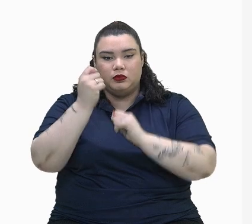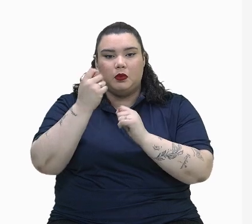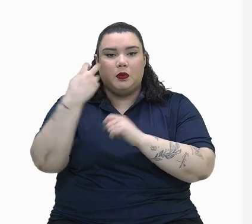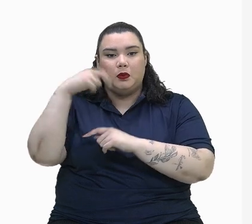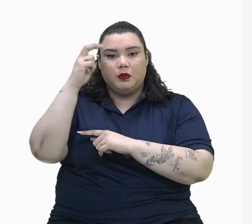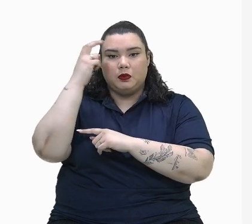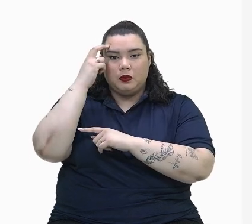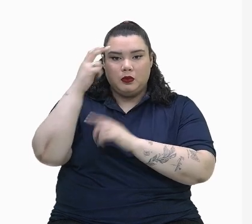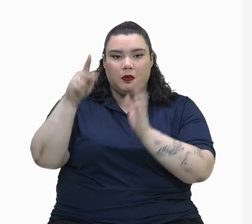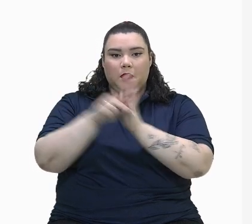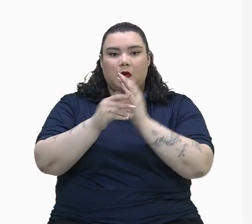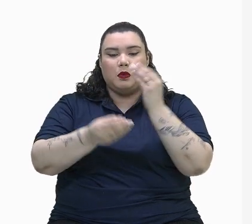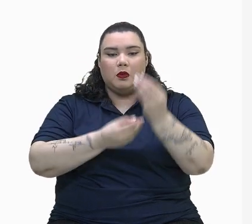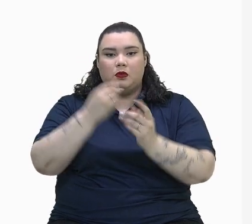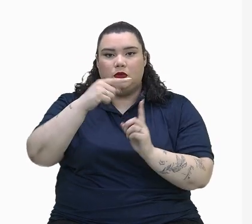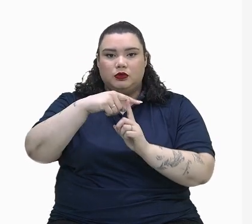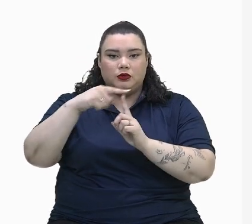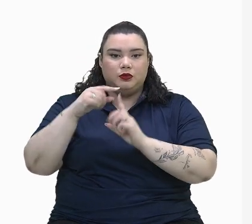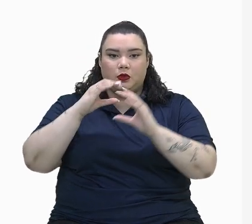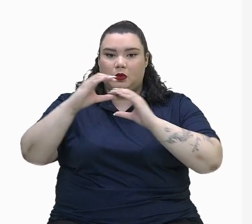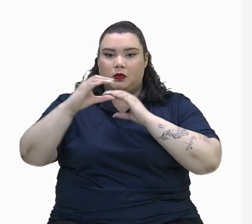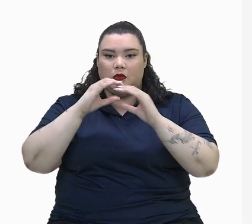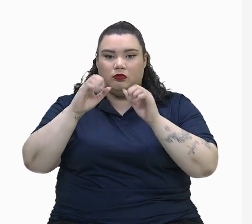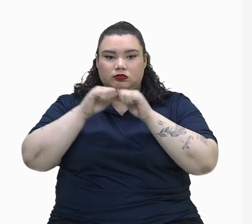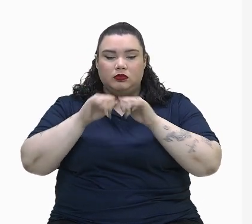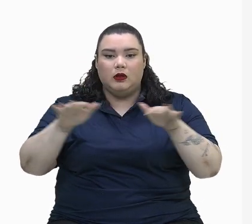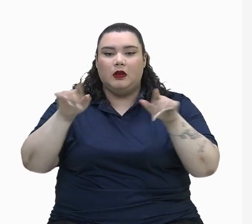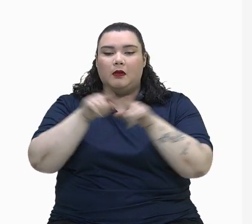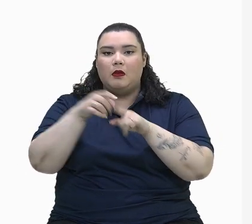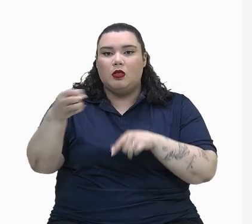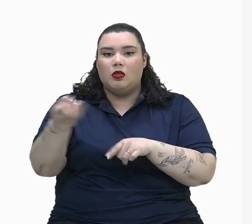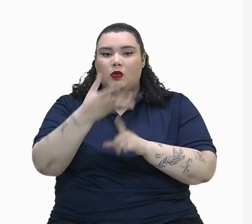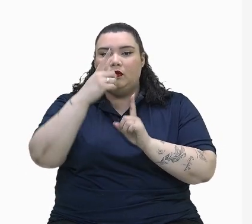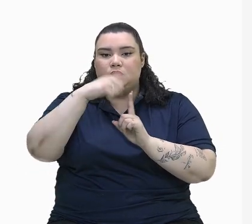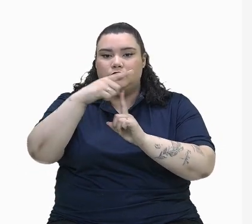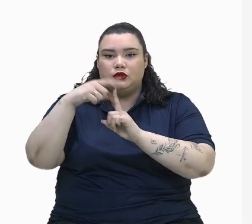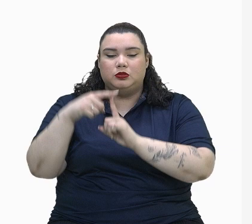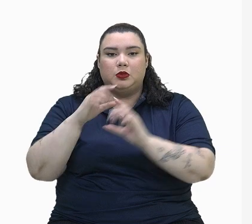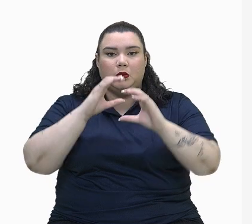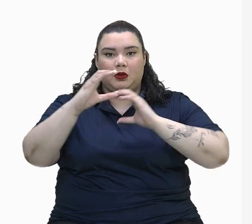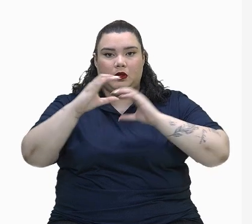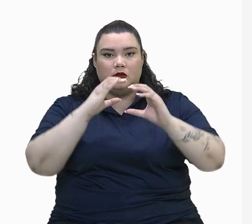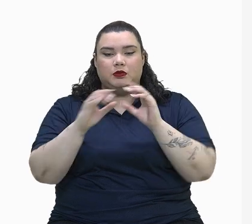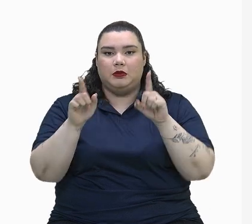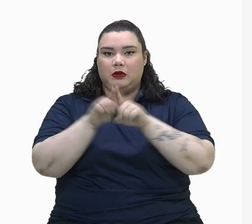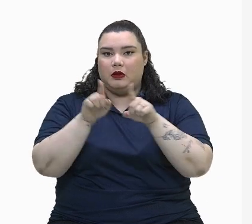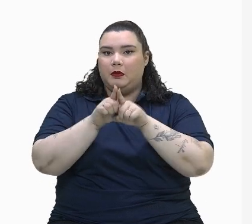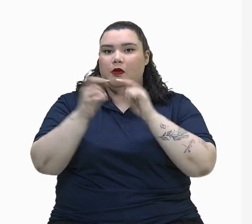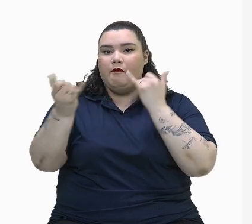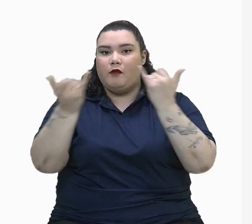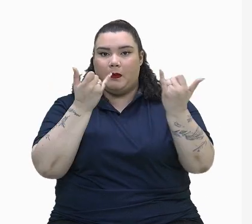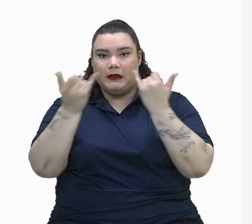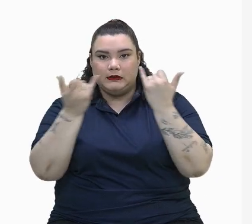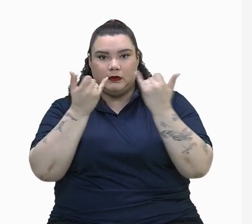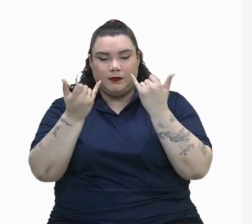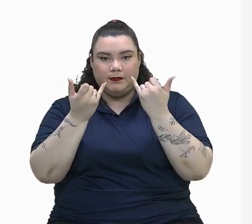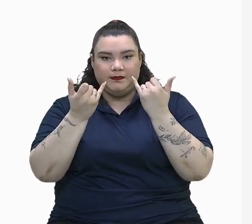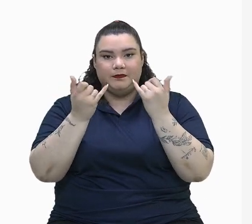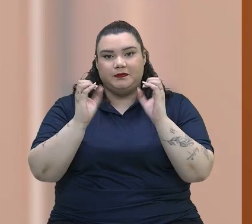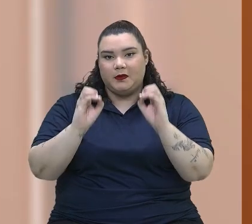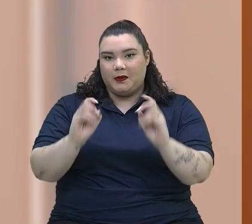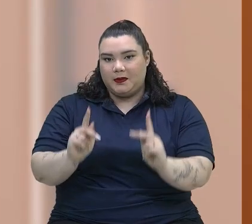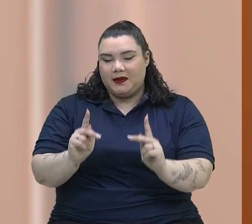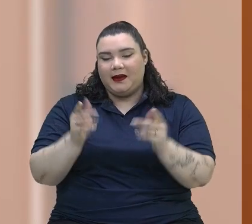de comunicação de massa e as novas formas de comunicação e informação.